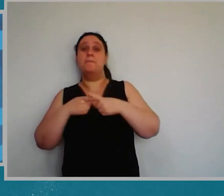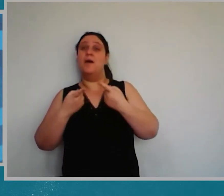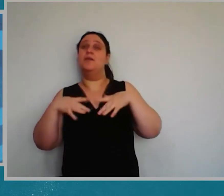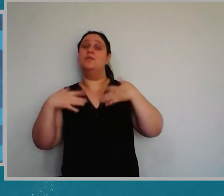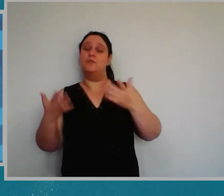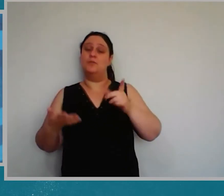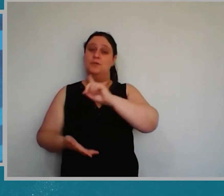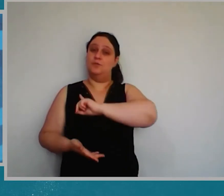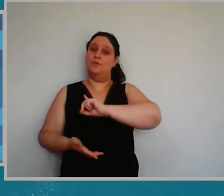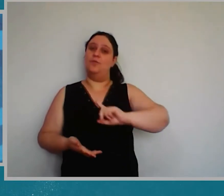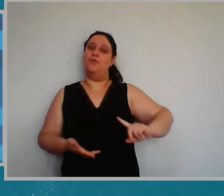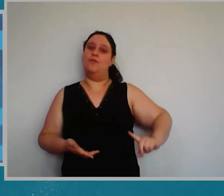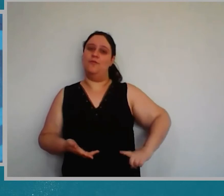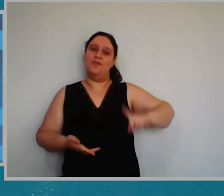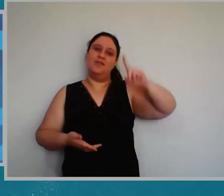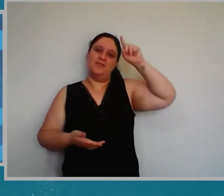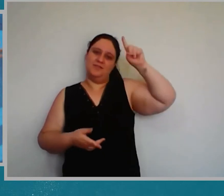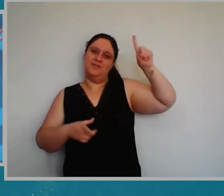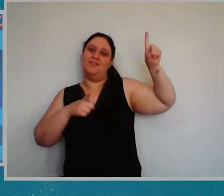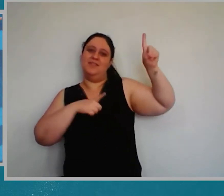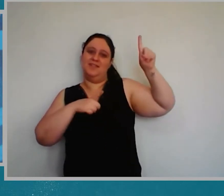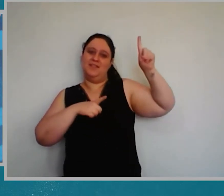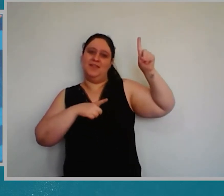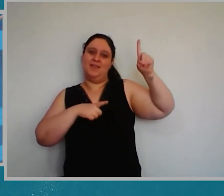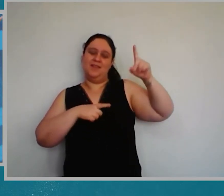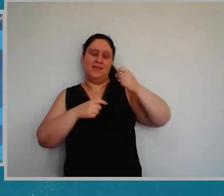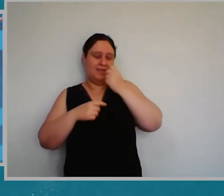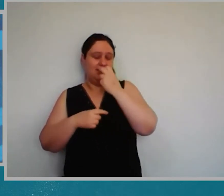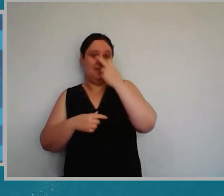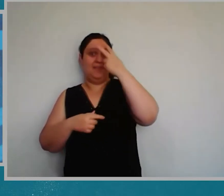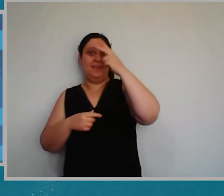ver. Quantos eram cegos aqui estão vendo agora?